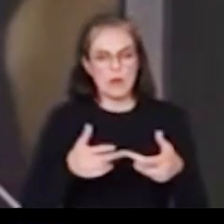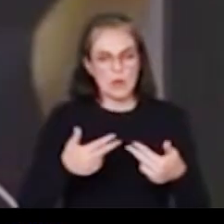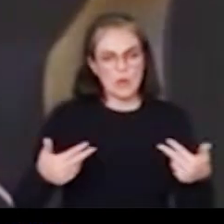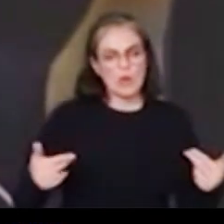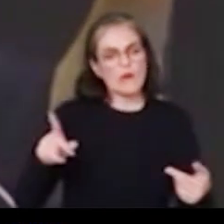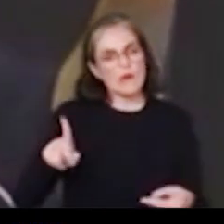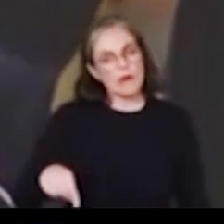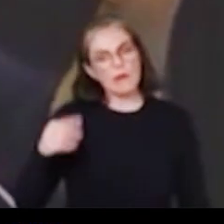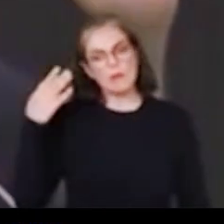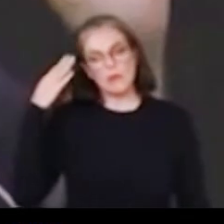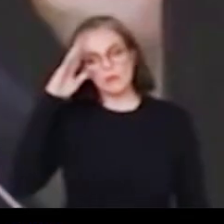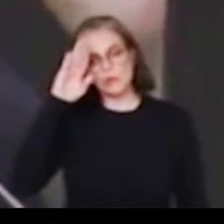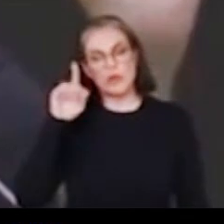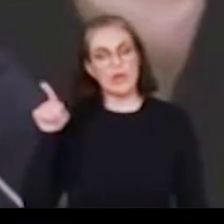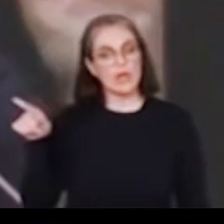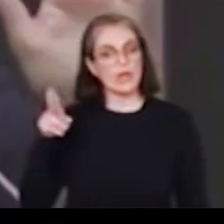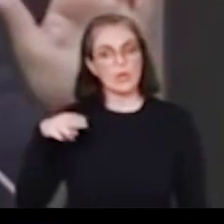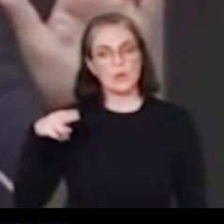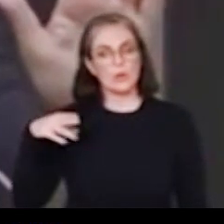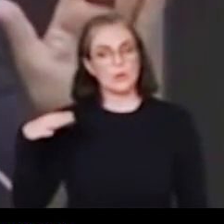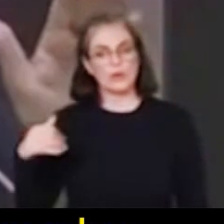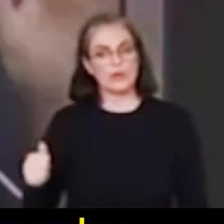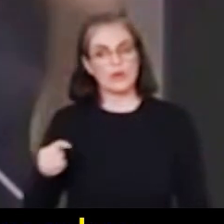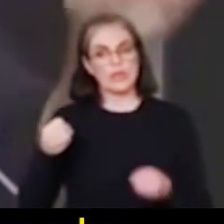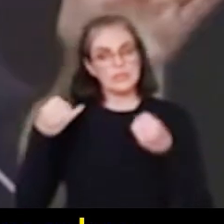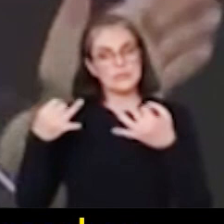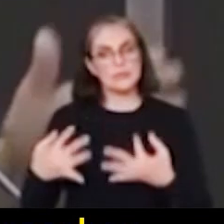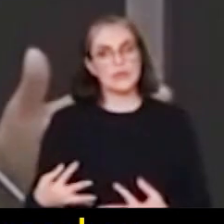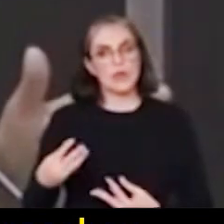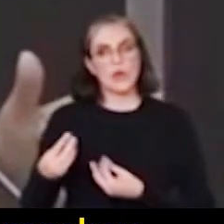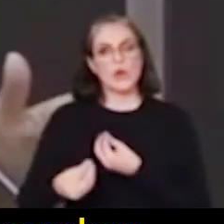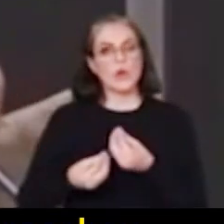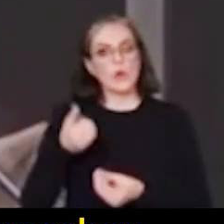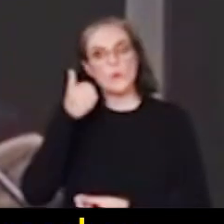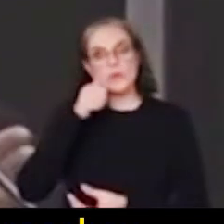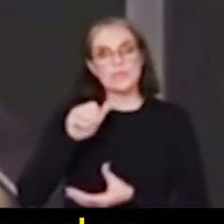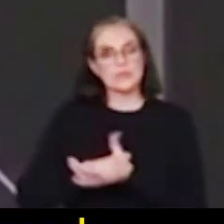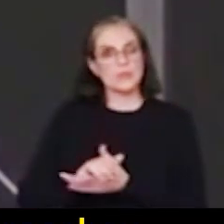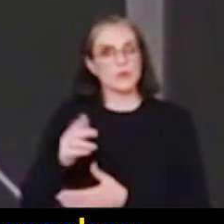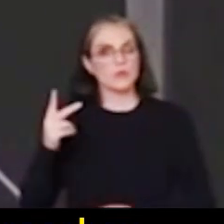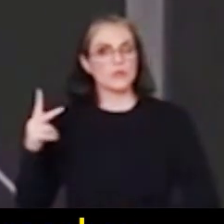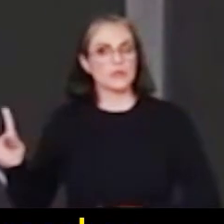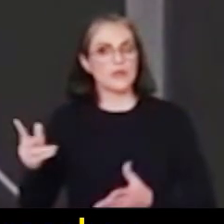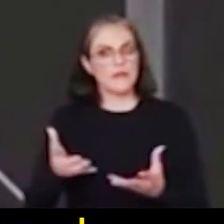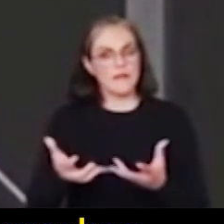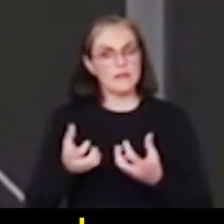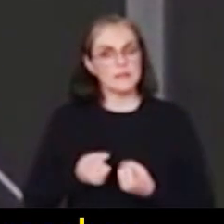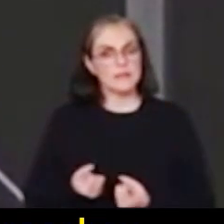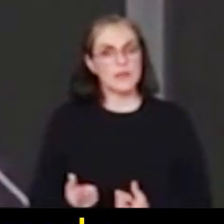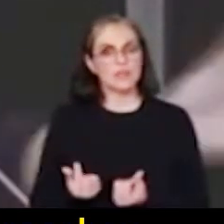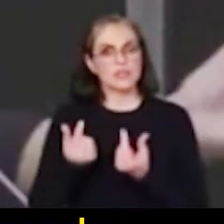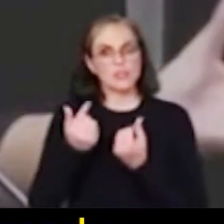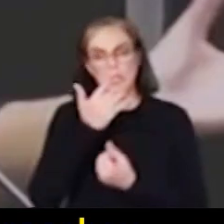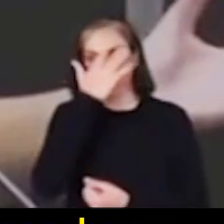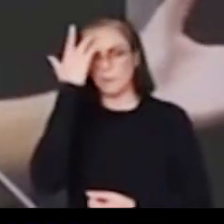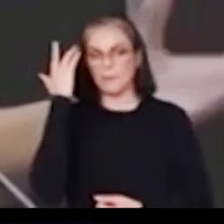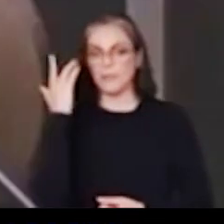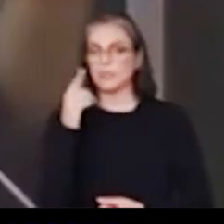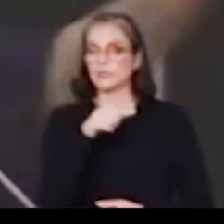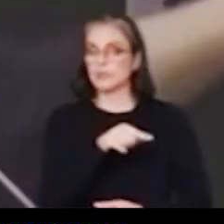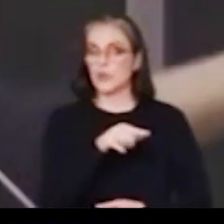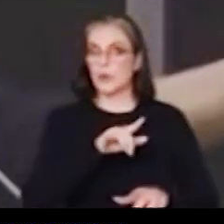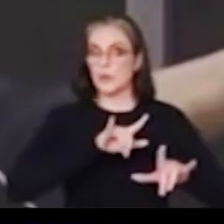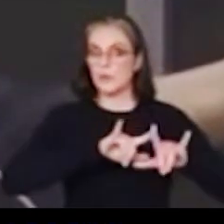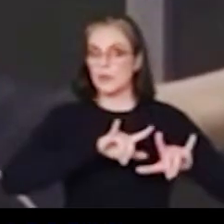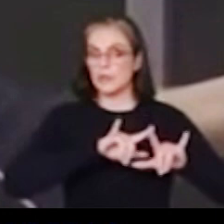Aliás, ele nunca se explicou como é que a sua esposa recebeu recursos de uma pessoa ligada às milícias. E recebeu.